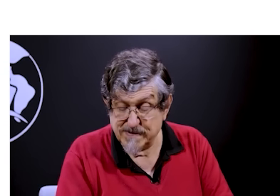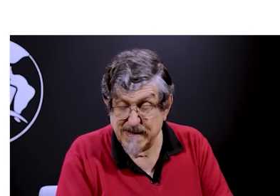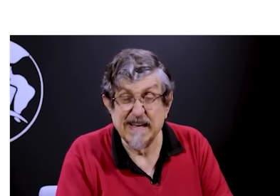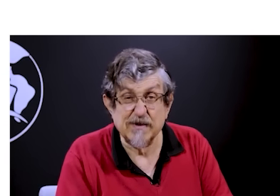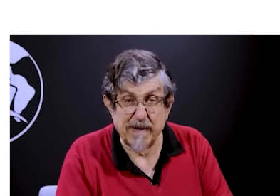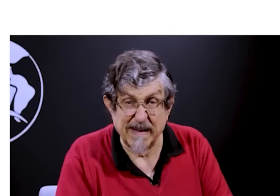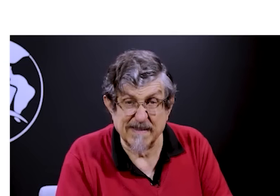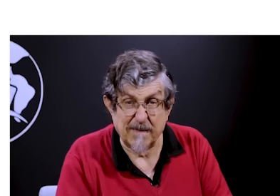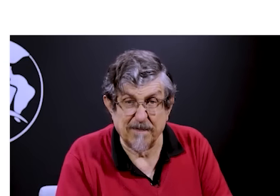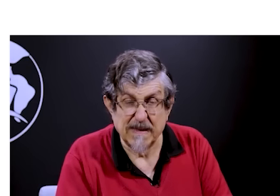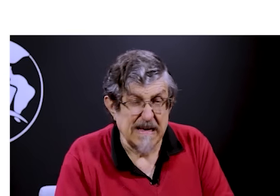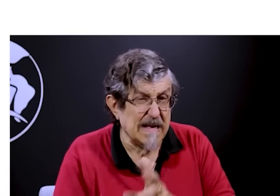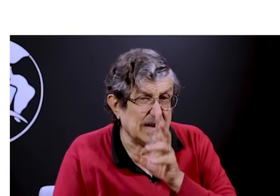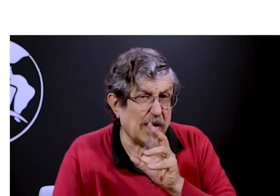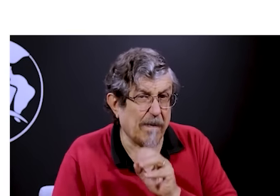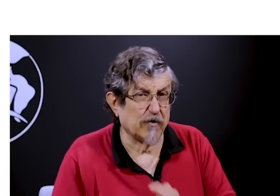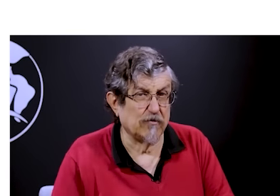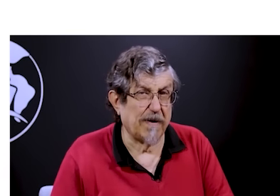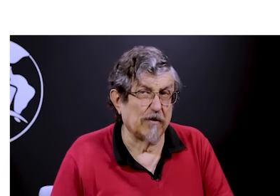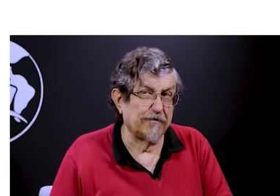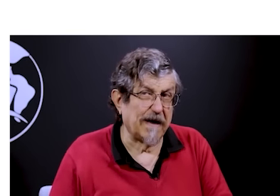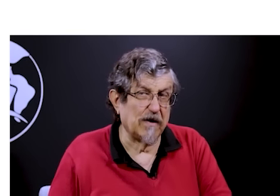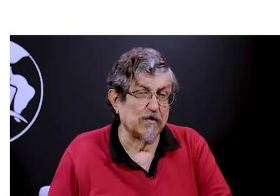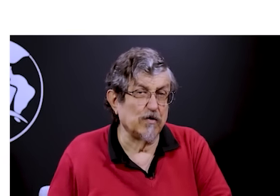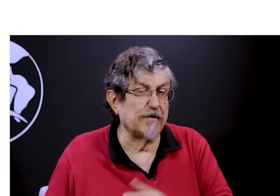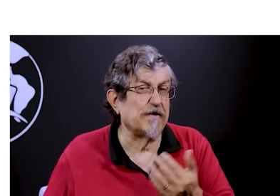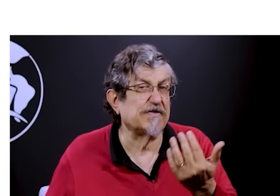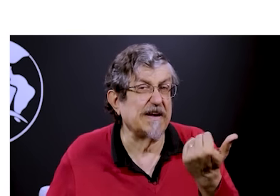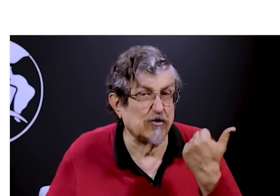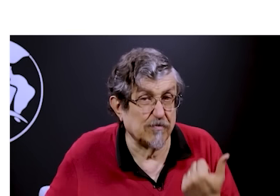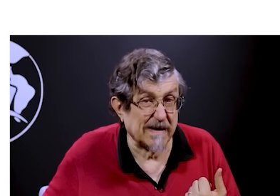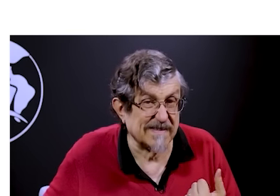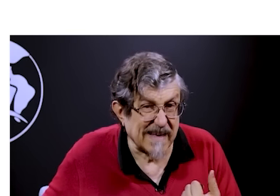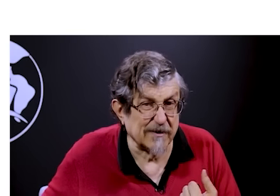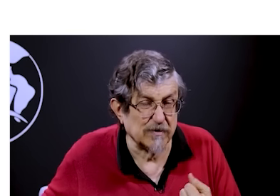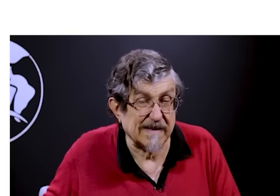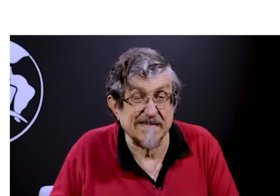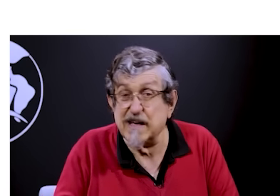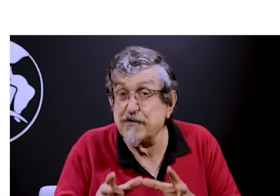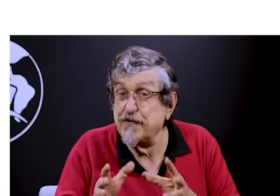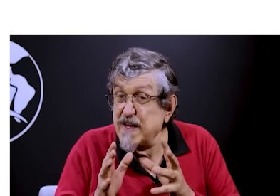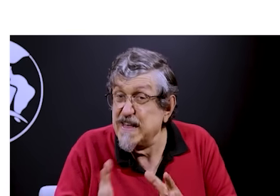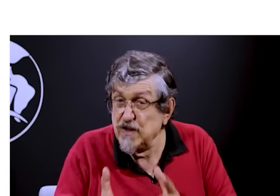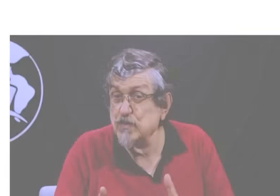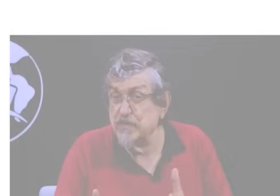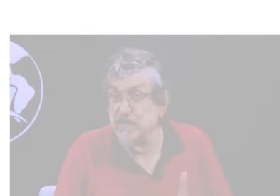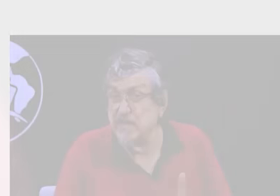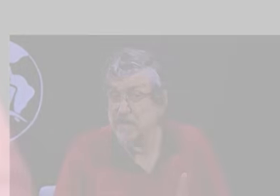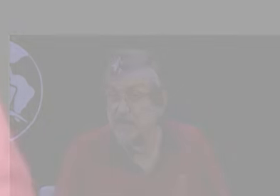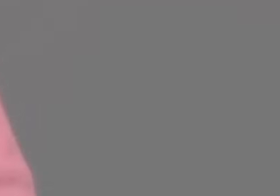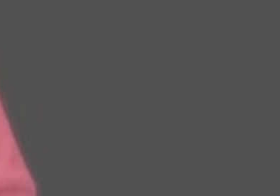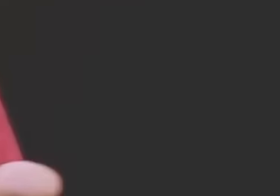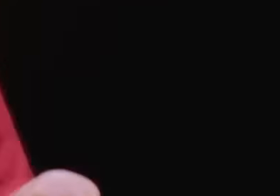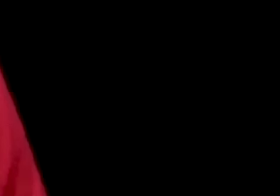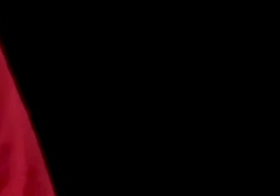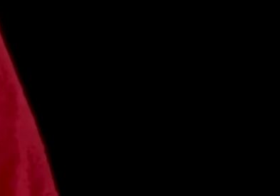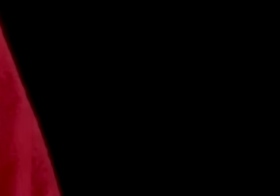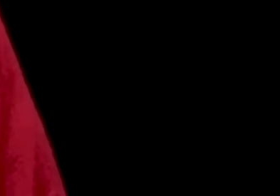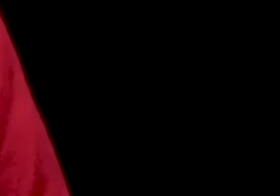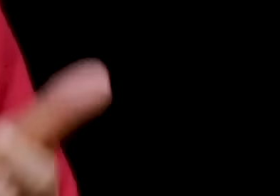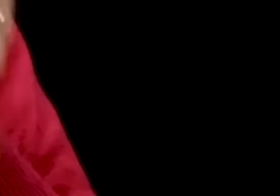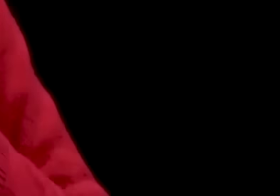a nossa esperança então o apóstolo Paulo fala Olha tudo que foi escrito no passado quer dizer referindo-se às